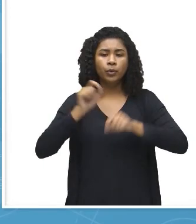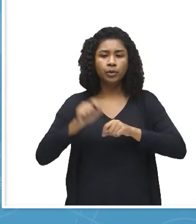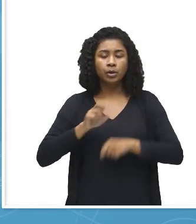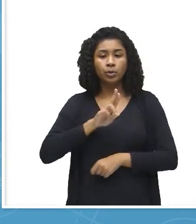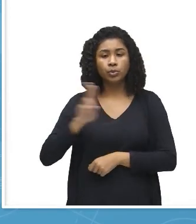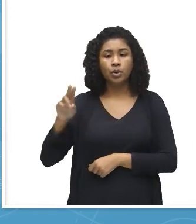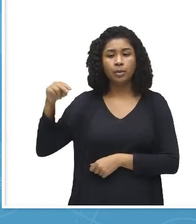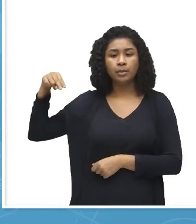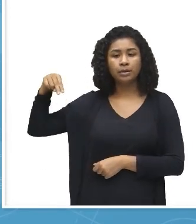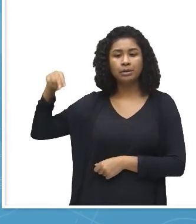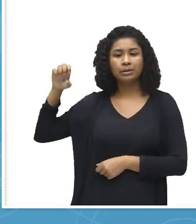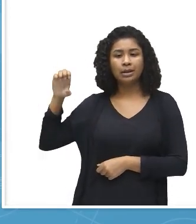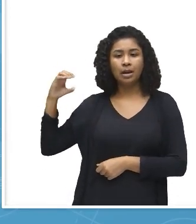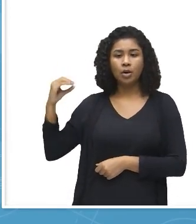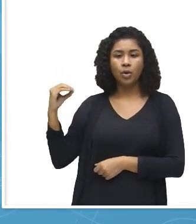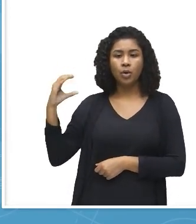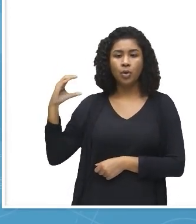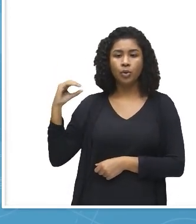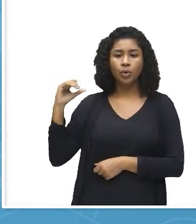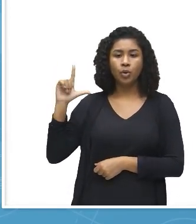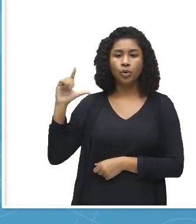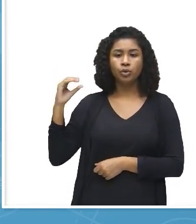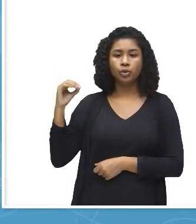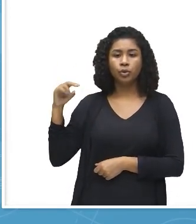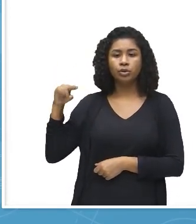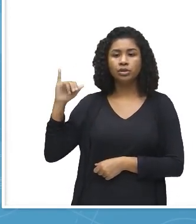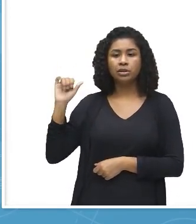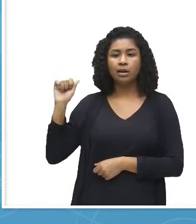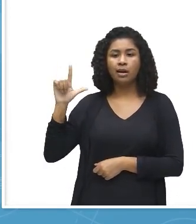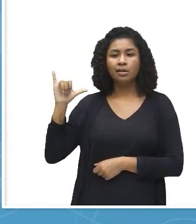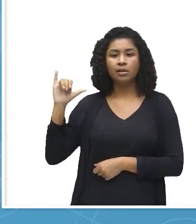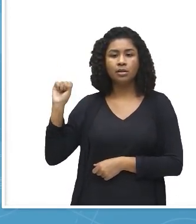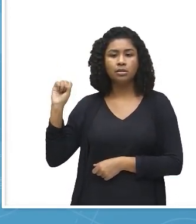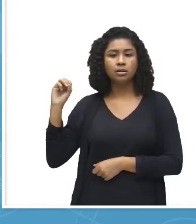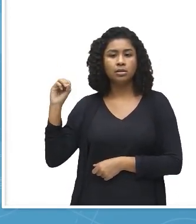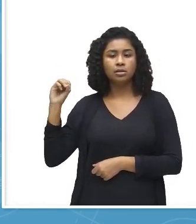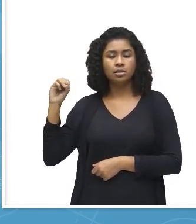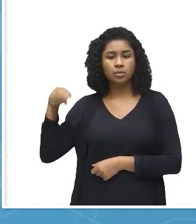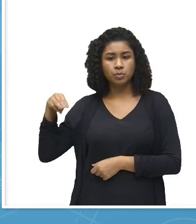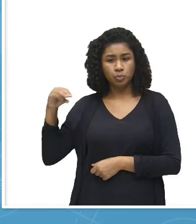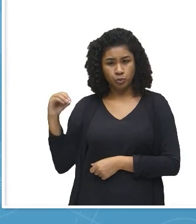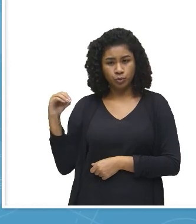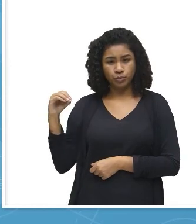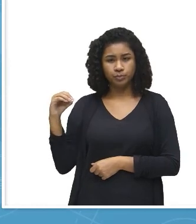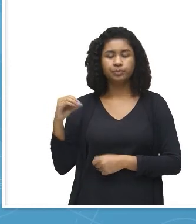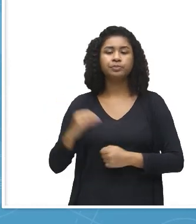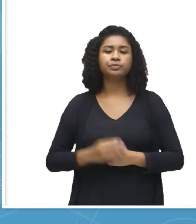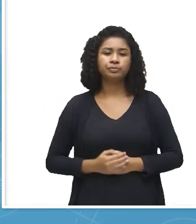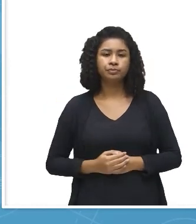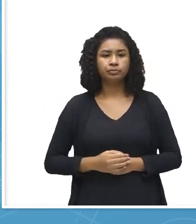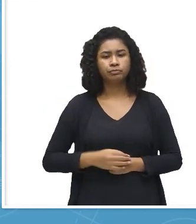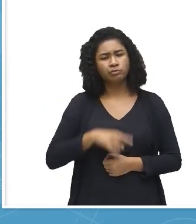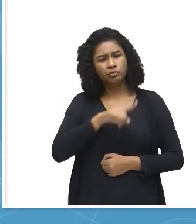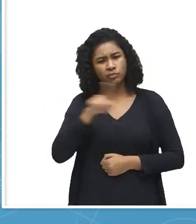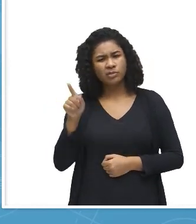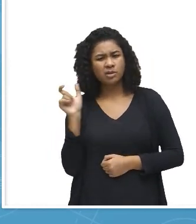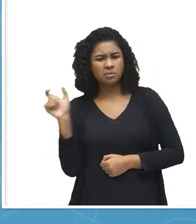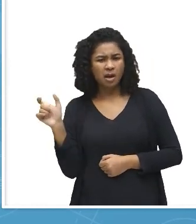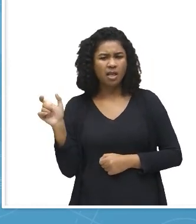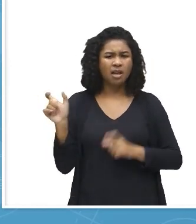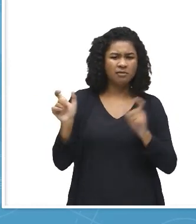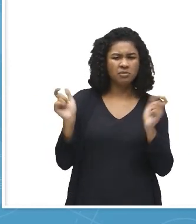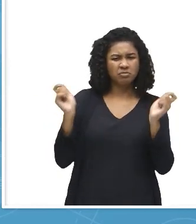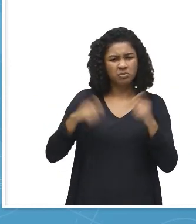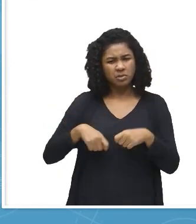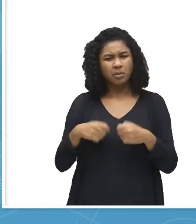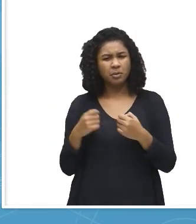neocolonialismo, imperialismo e neocolonialismo. Em alguns livros vocês vão ler imperialismo, em outros livros vocês vão